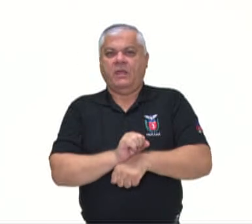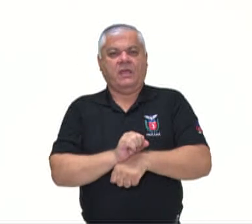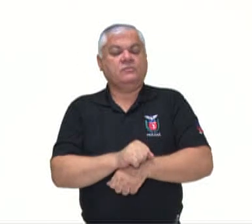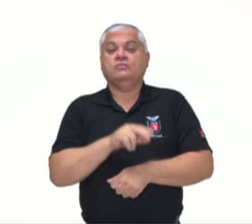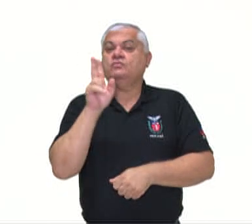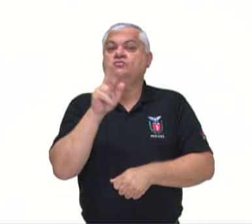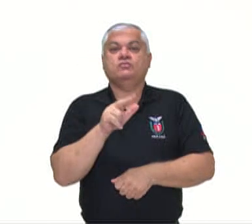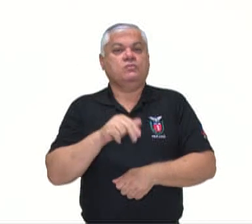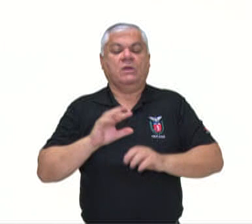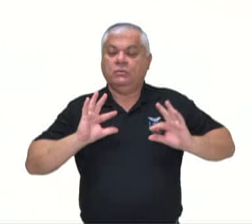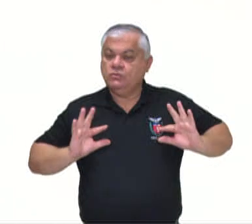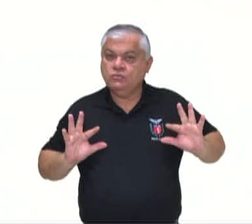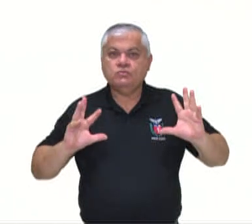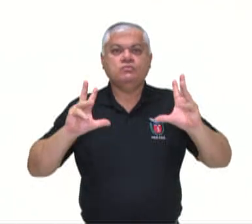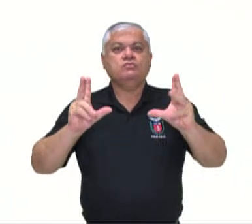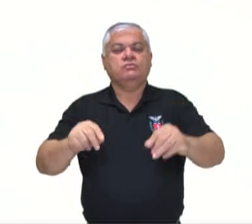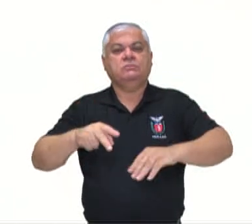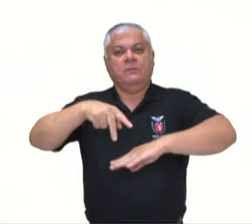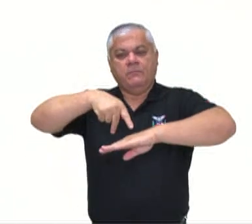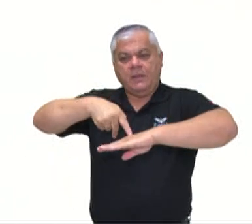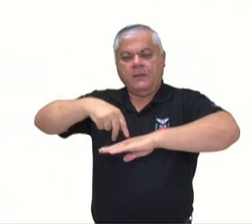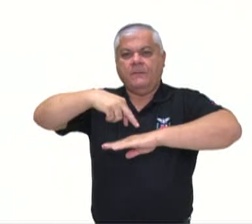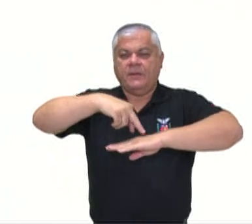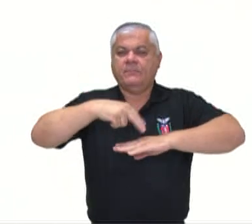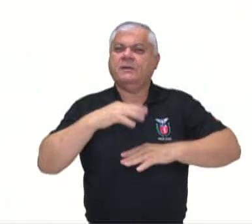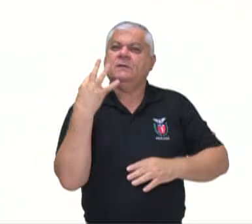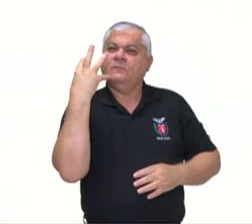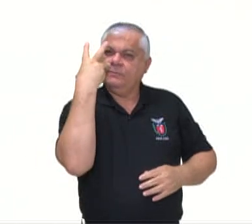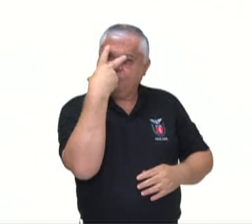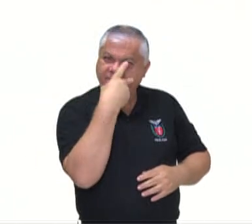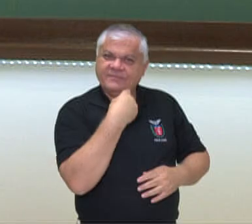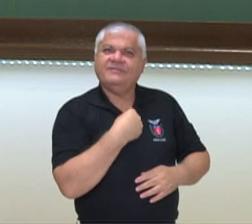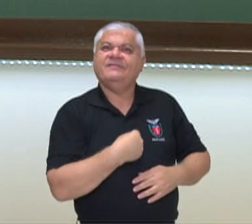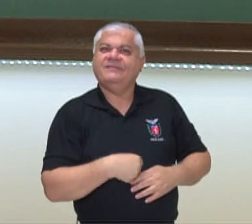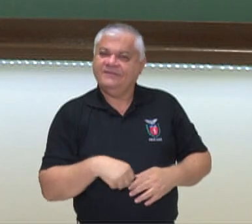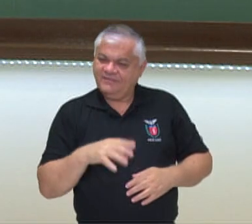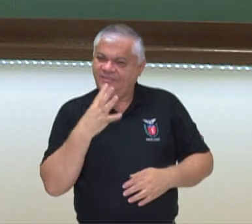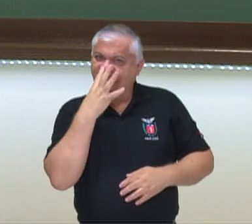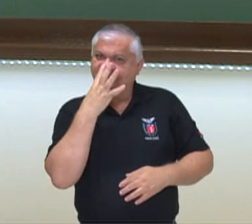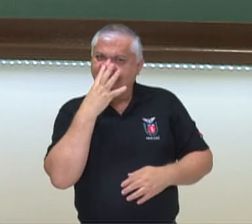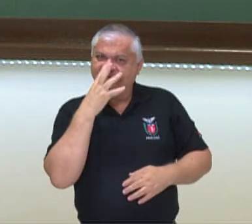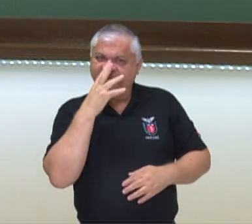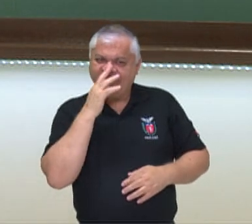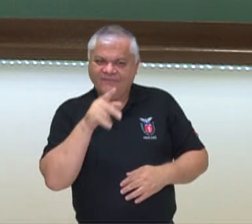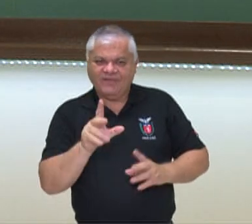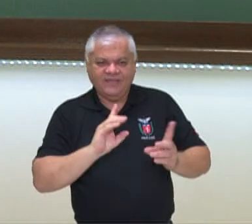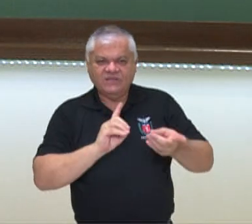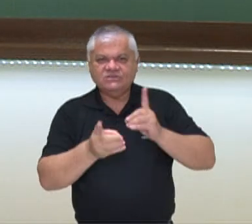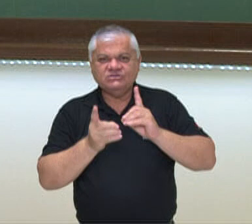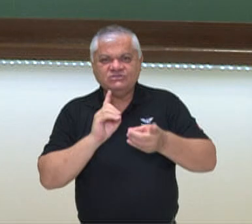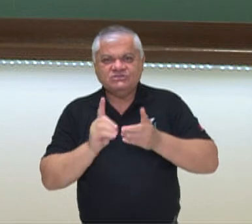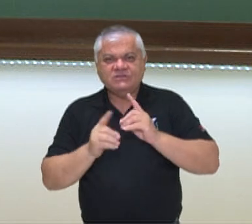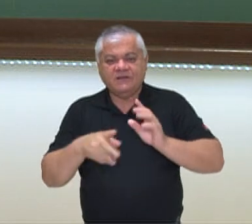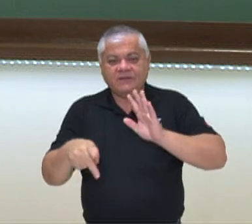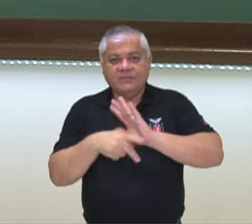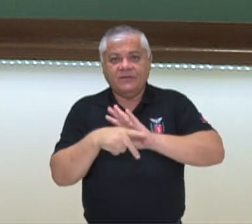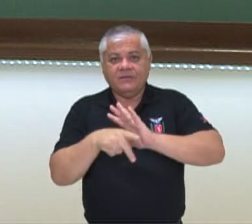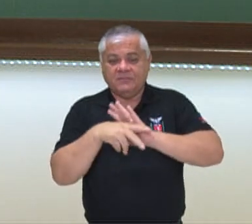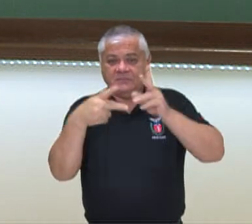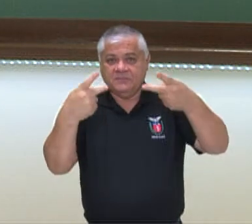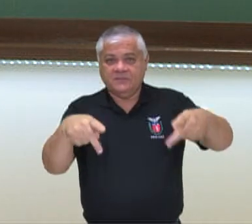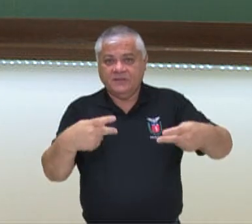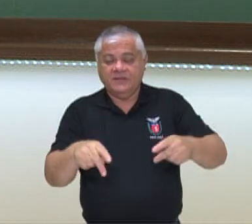torna a capoeira muito bonita de se ver, né? Toda a dinâmica da capoeira é dada